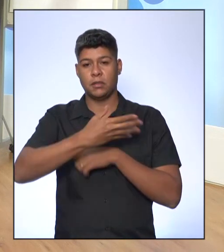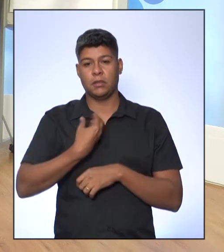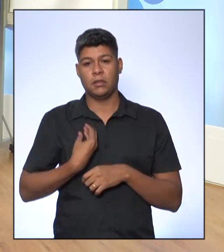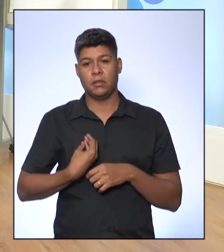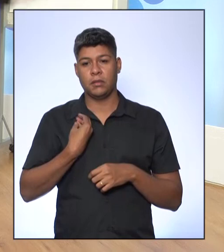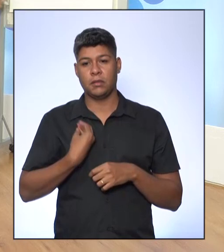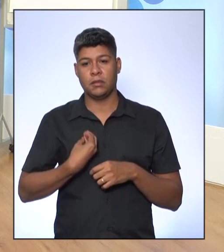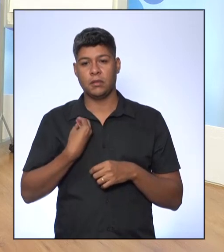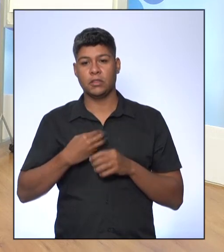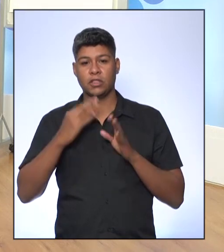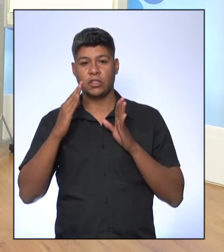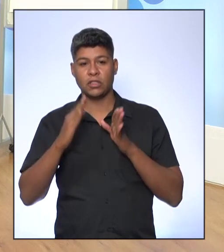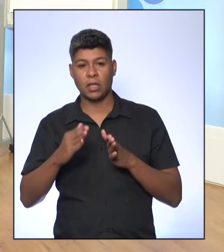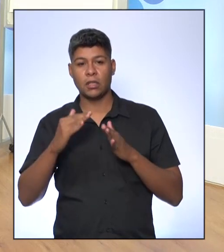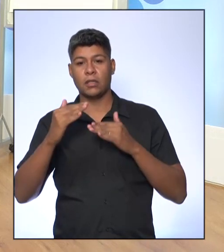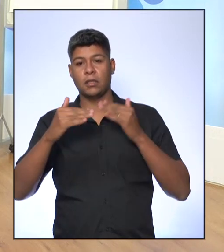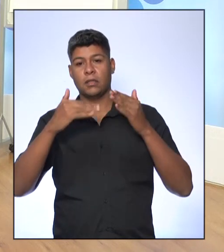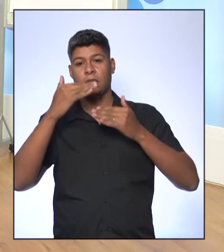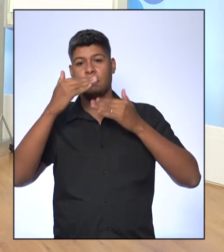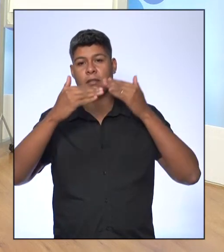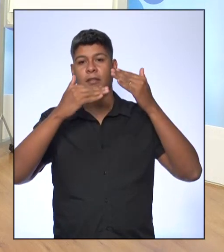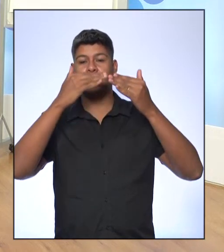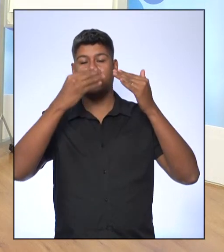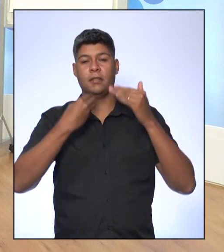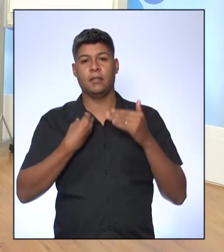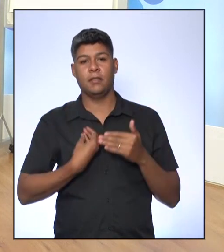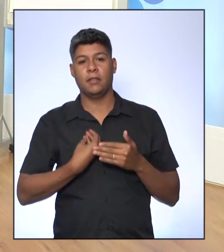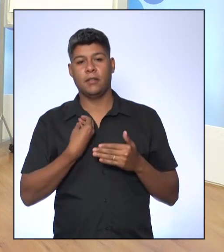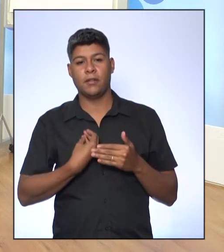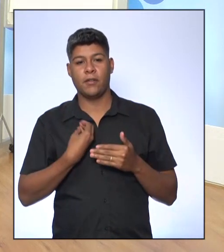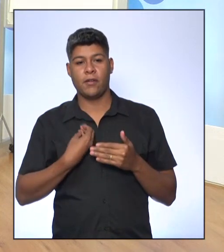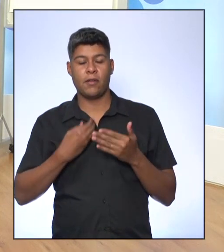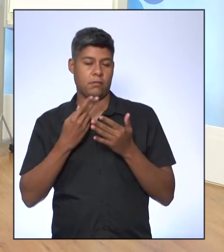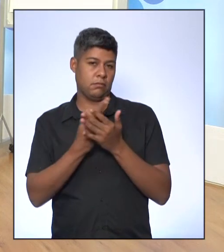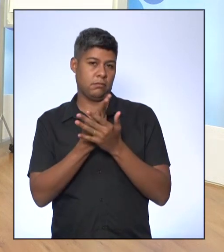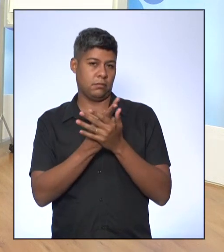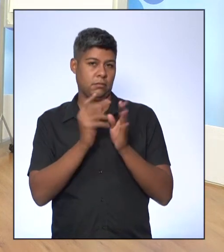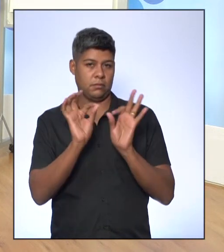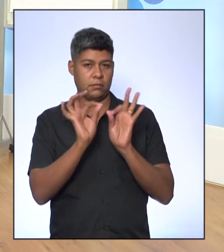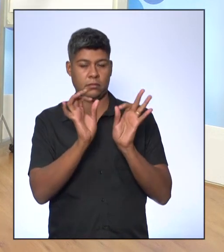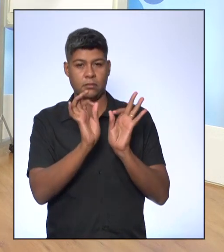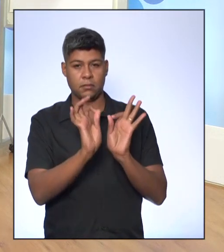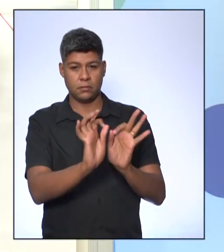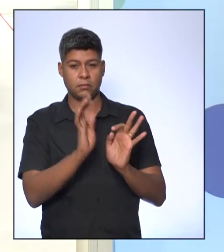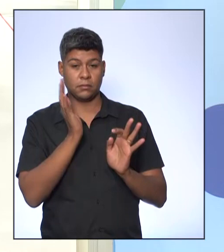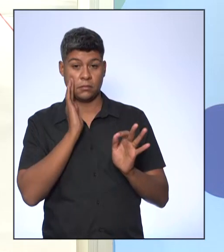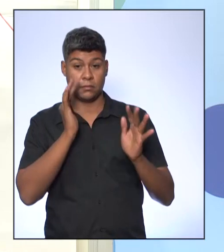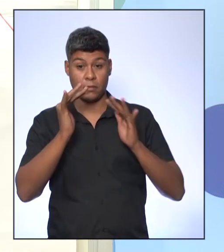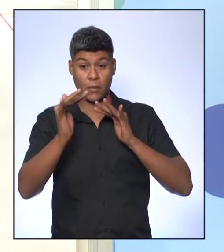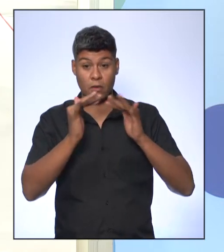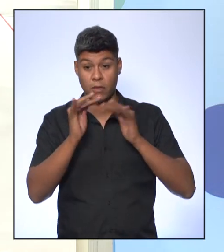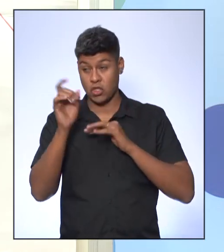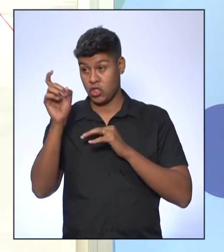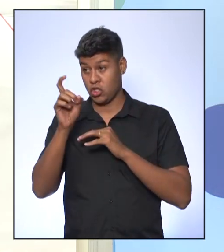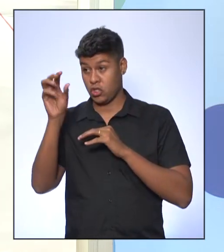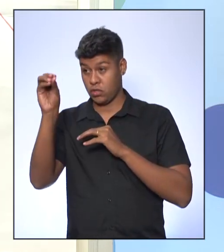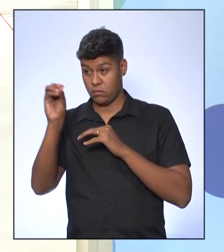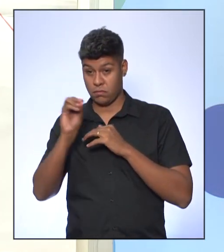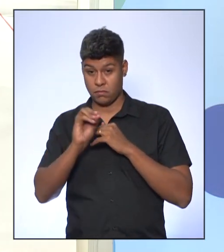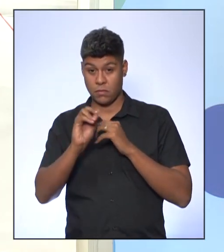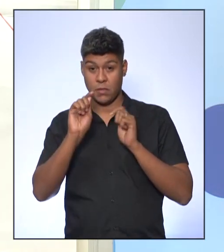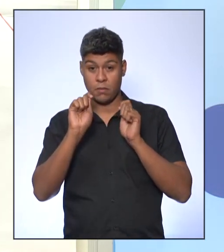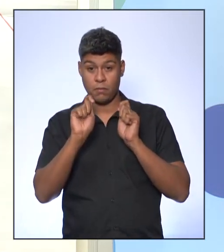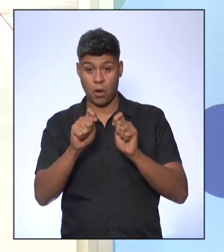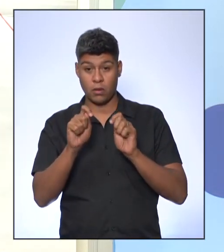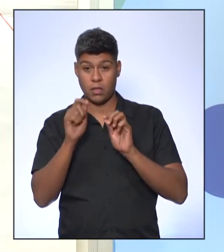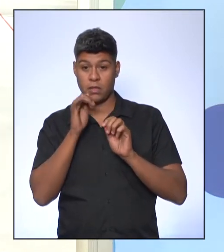Ixi, Ui, você já avançou, hein, Jonas? já pulei um passo aí. Ah, mas não está errado. Então, se eu movimentar ele aqui e aqui, eu posso ainda colocar ele